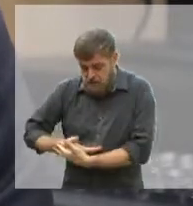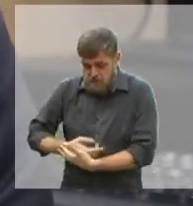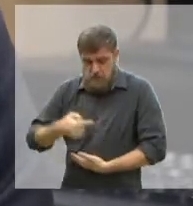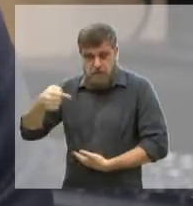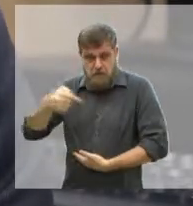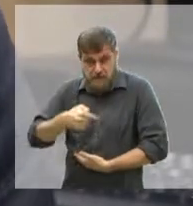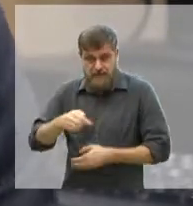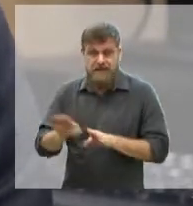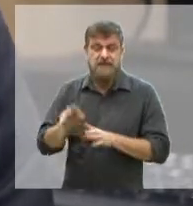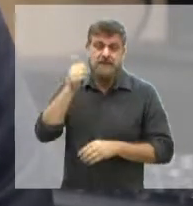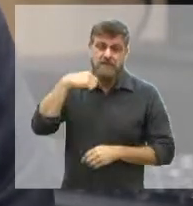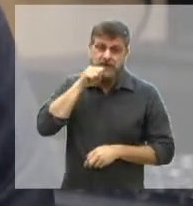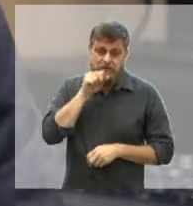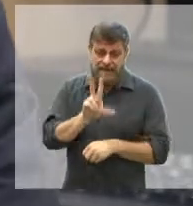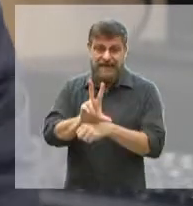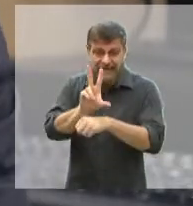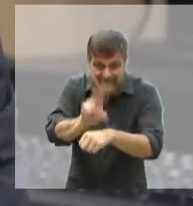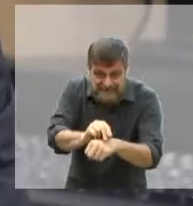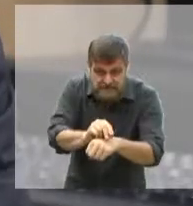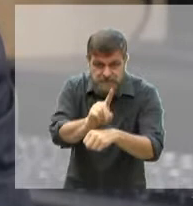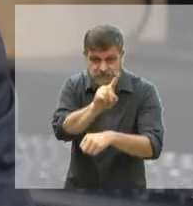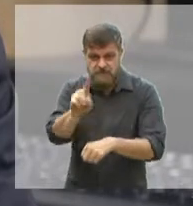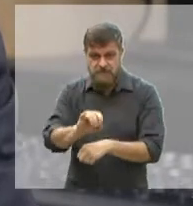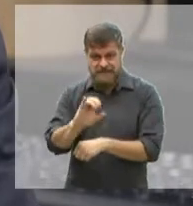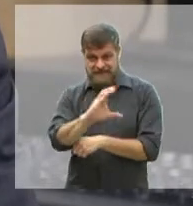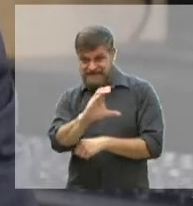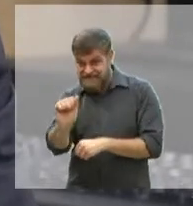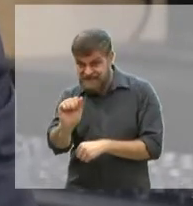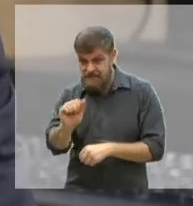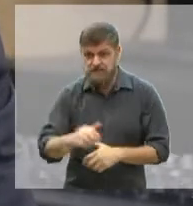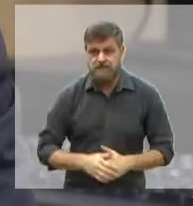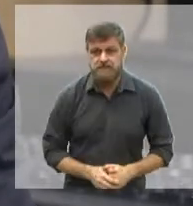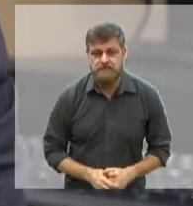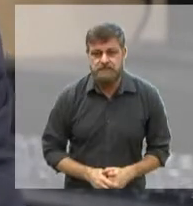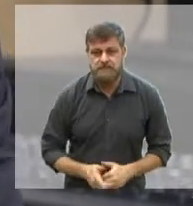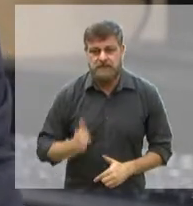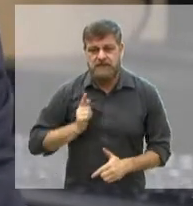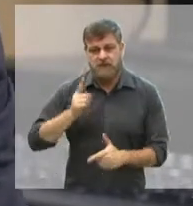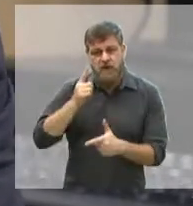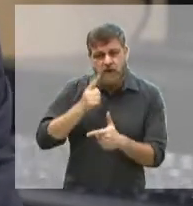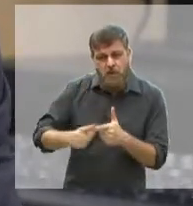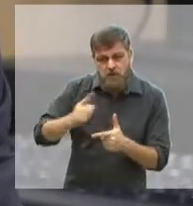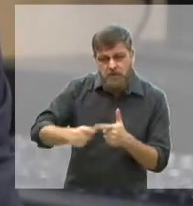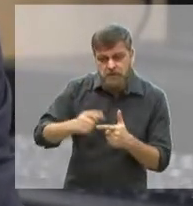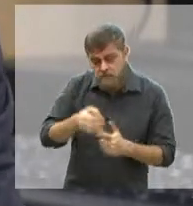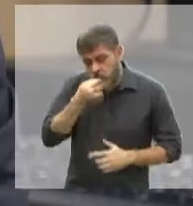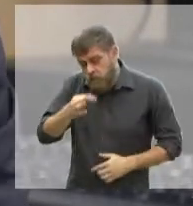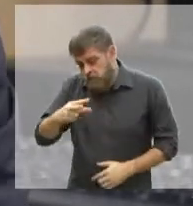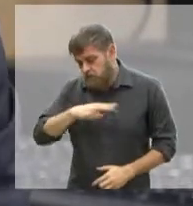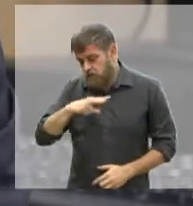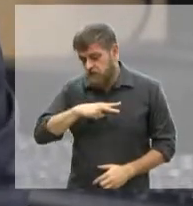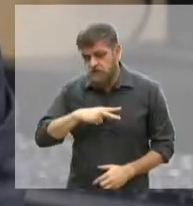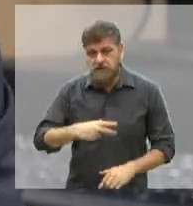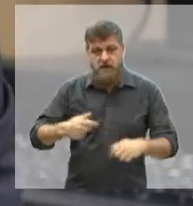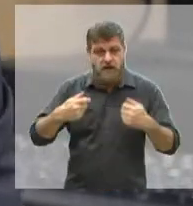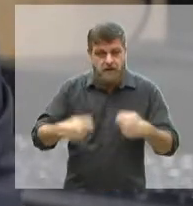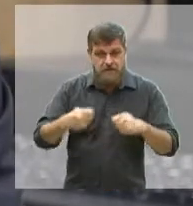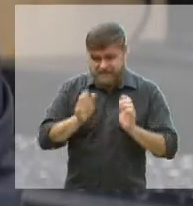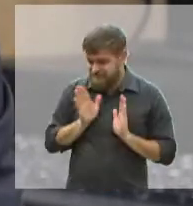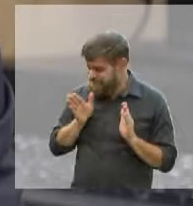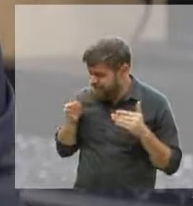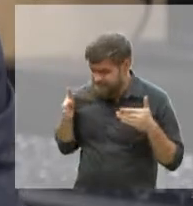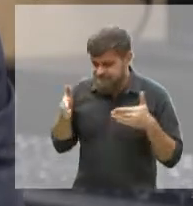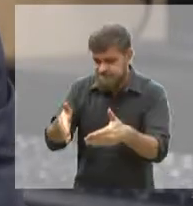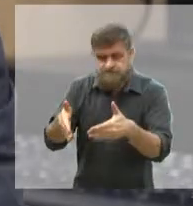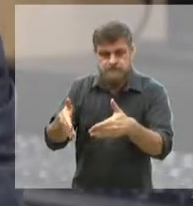e para as mães. Então, é um problema que, na minha opinião, exige uma priorização